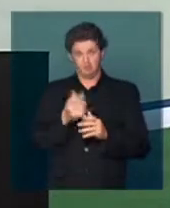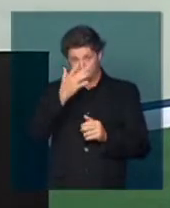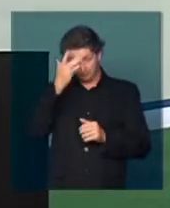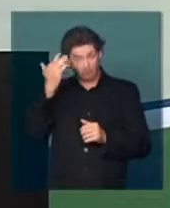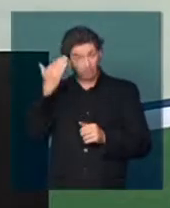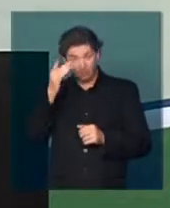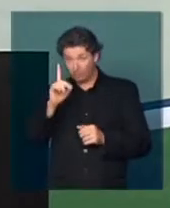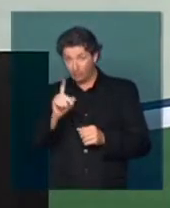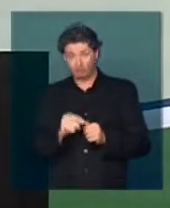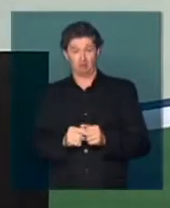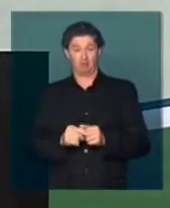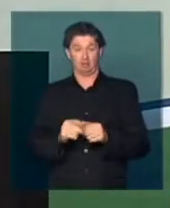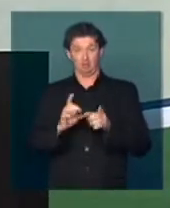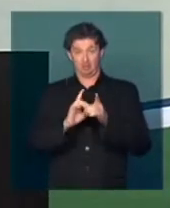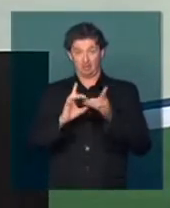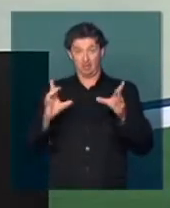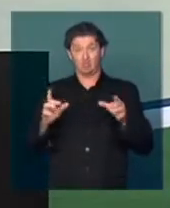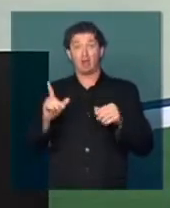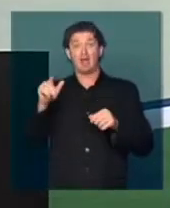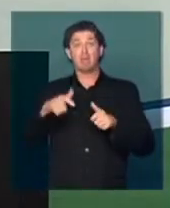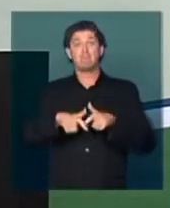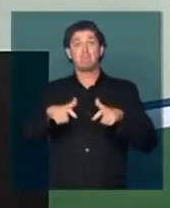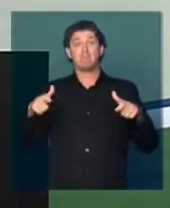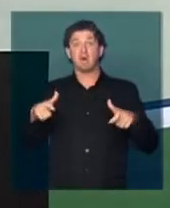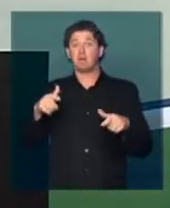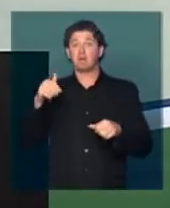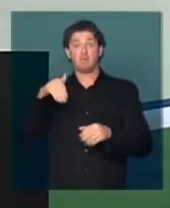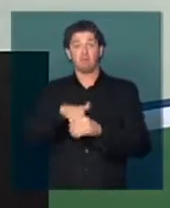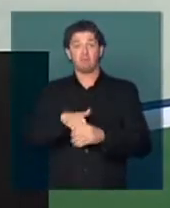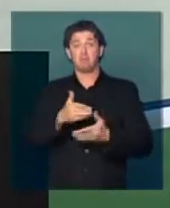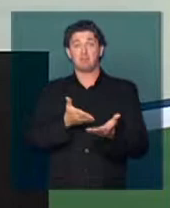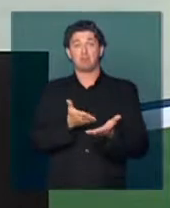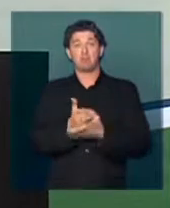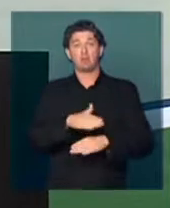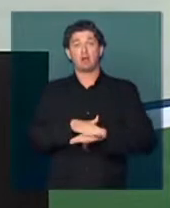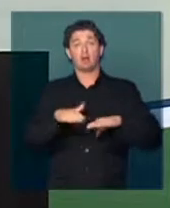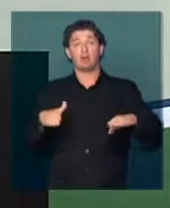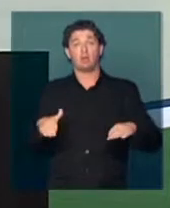não entendem que na democracia a maioria tem que prevalecer.